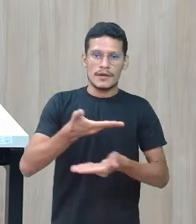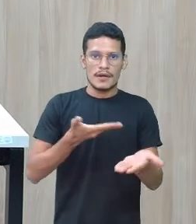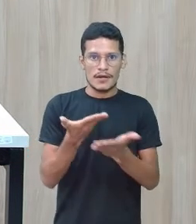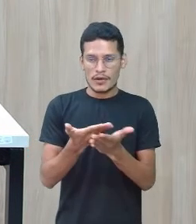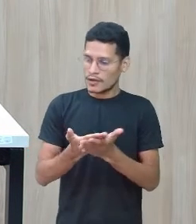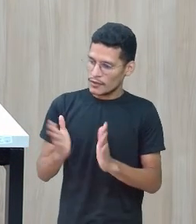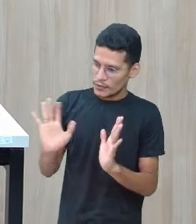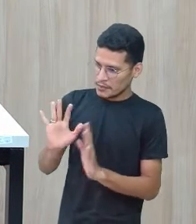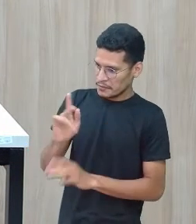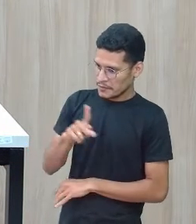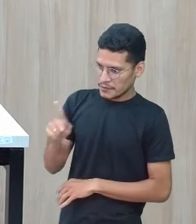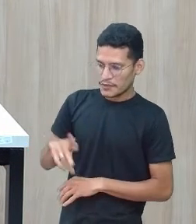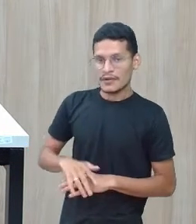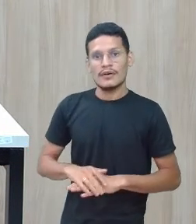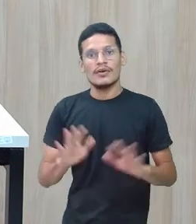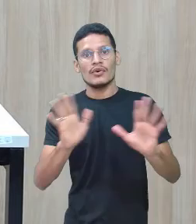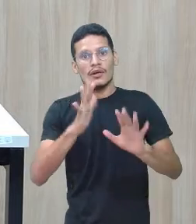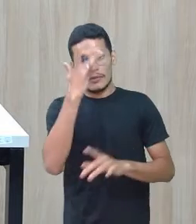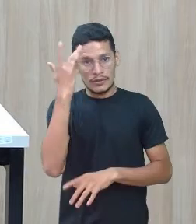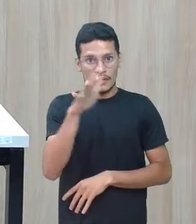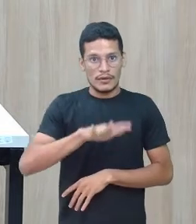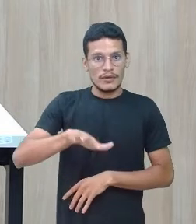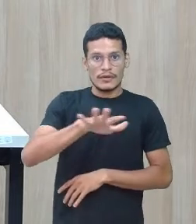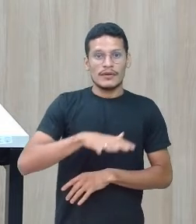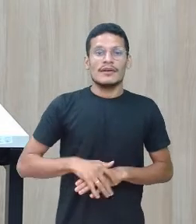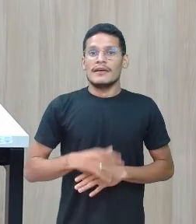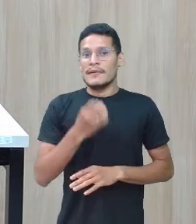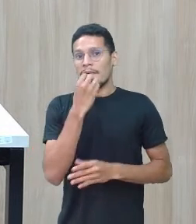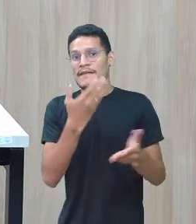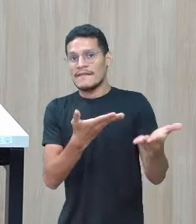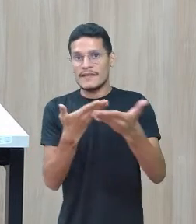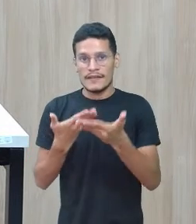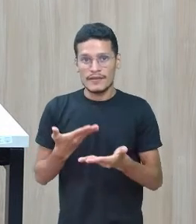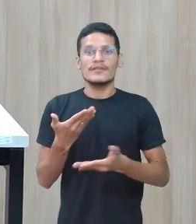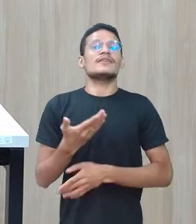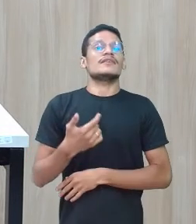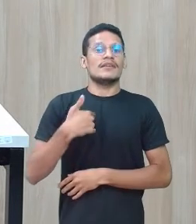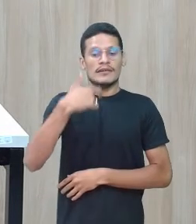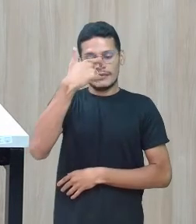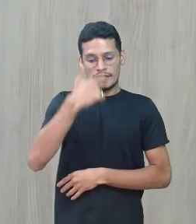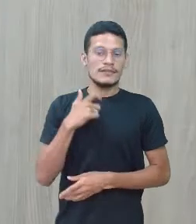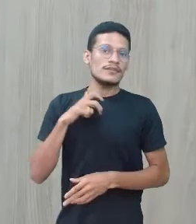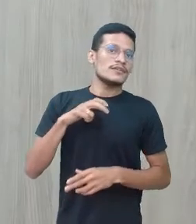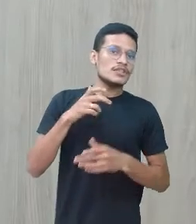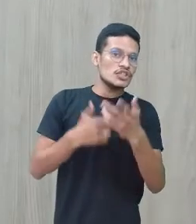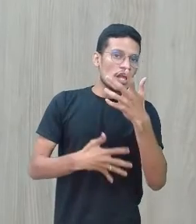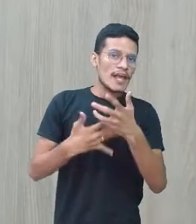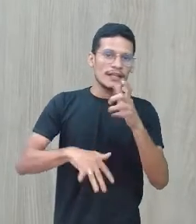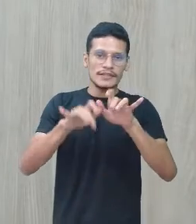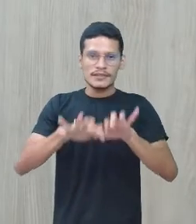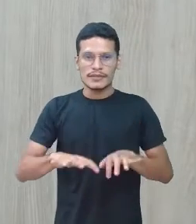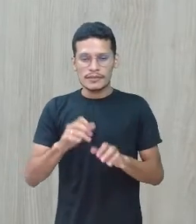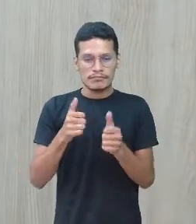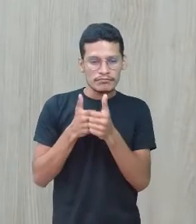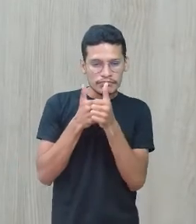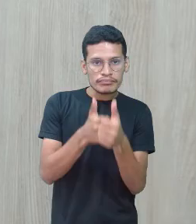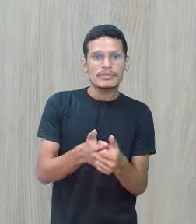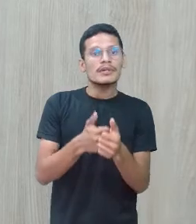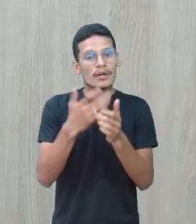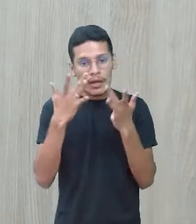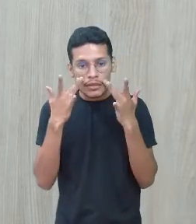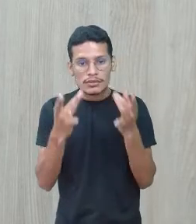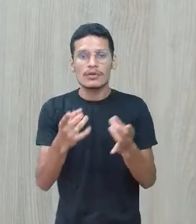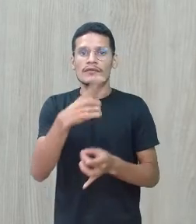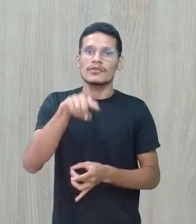aí, professora? Olá, pessoal. Bem-vindos, não é? Eu estou aqui ligadinha no chat, vou prestar bastante atenção